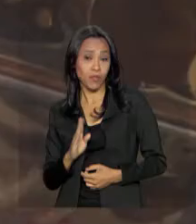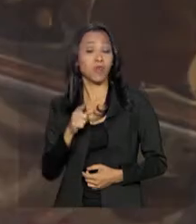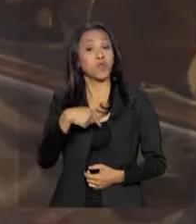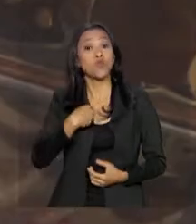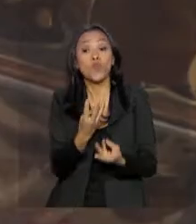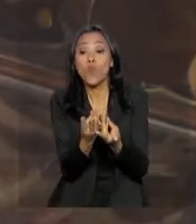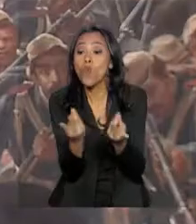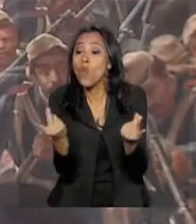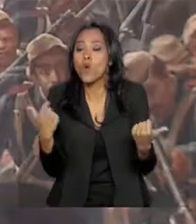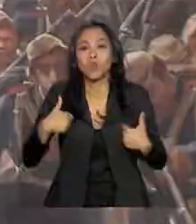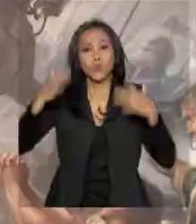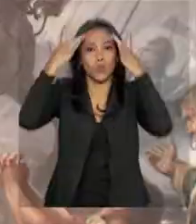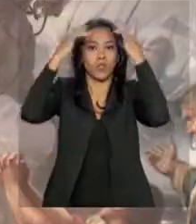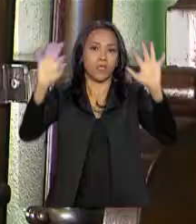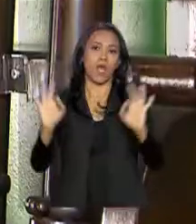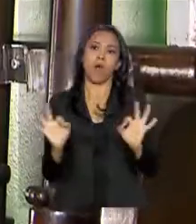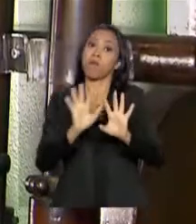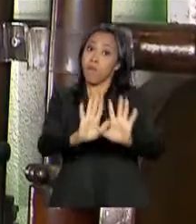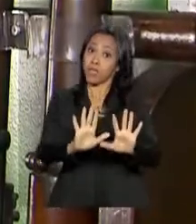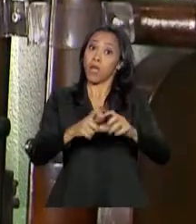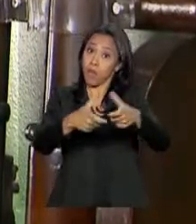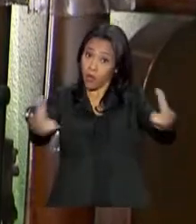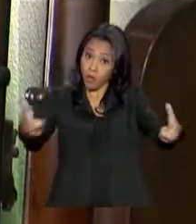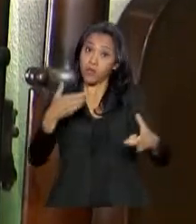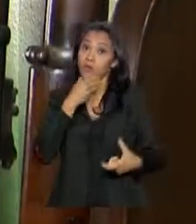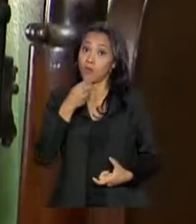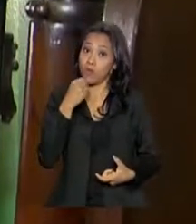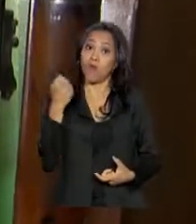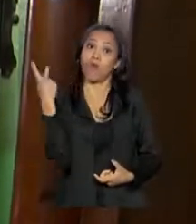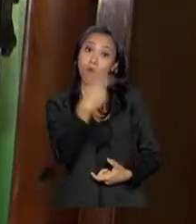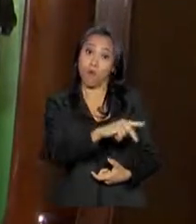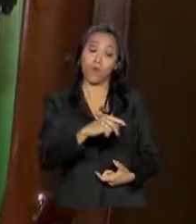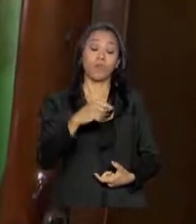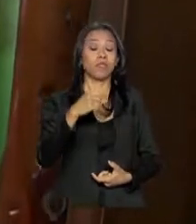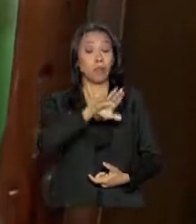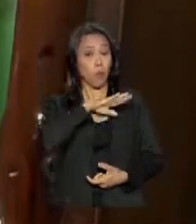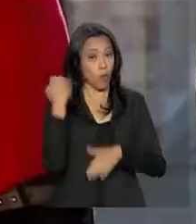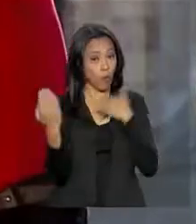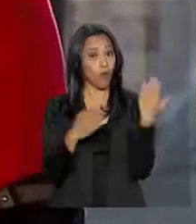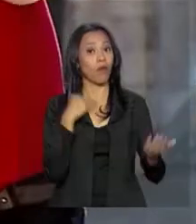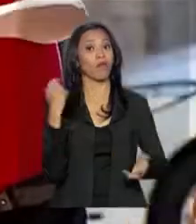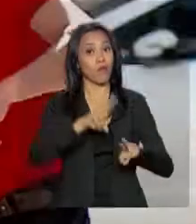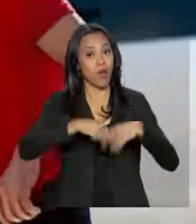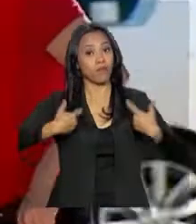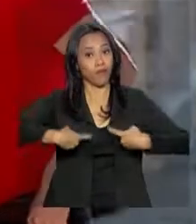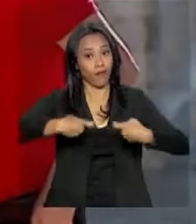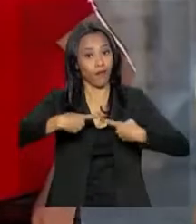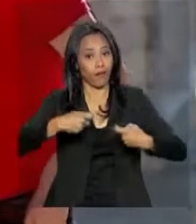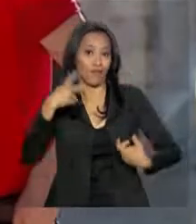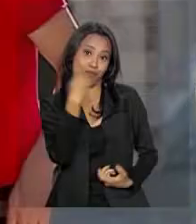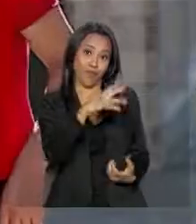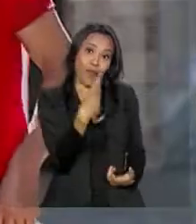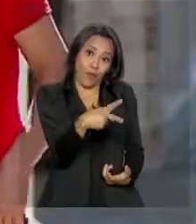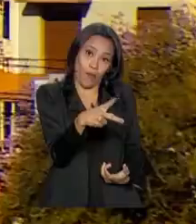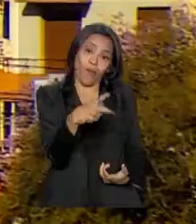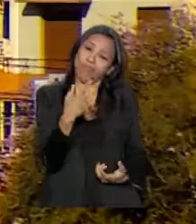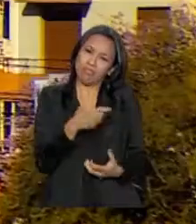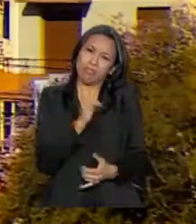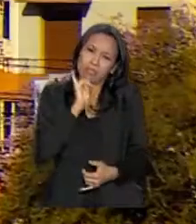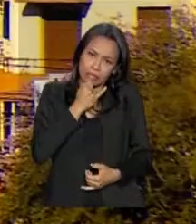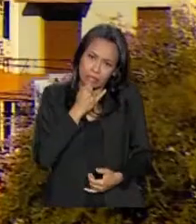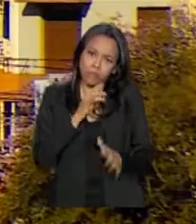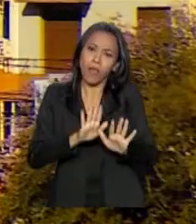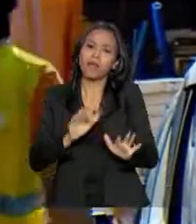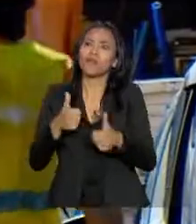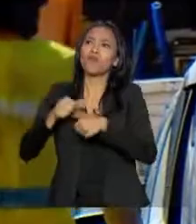que grande parte da população masculina paraguaia morreu vítima da guerra um passado triste que ficou para trás os